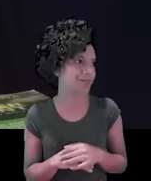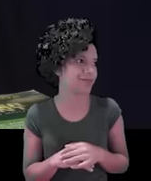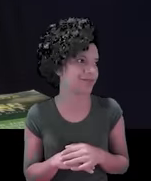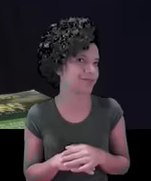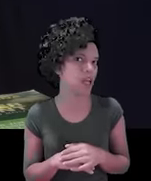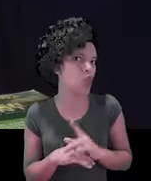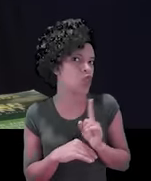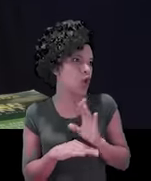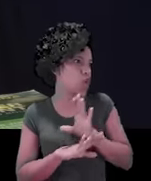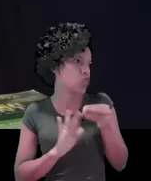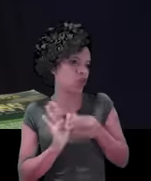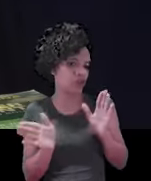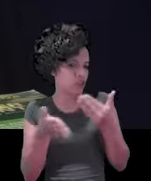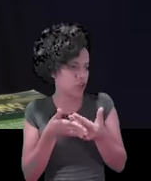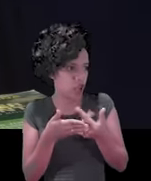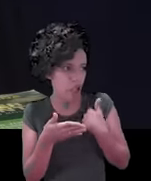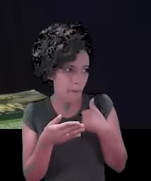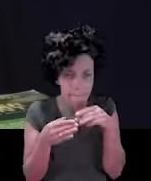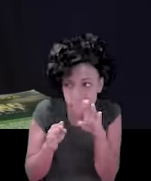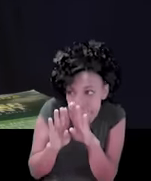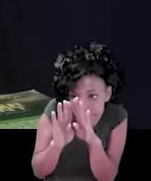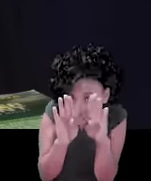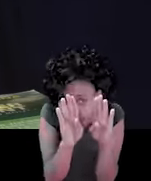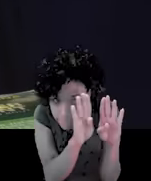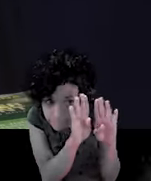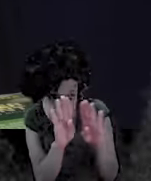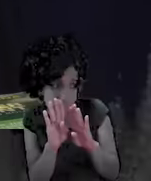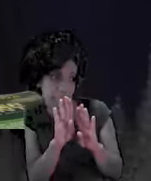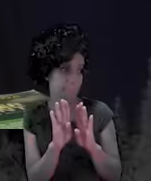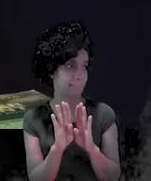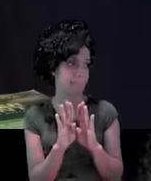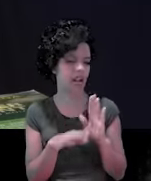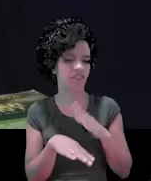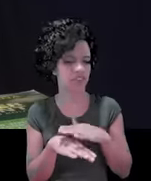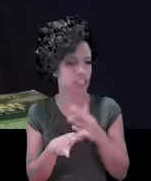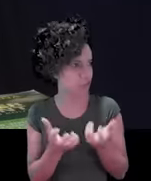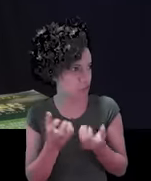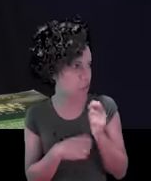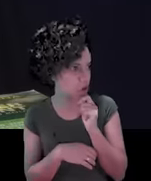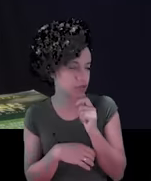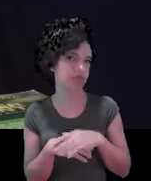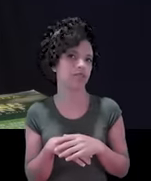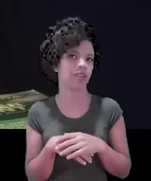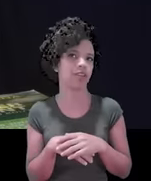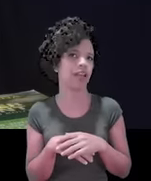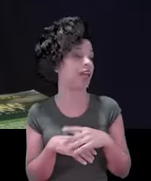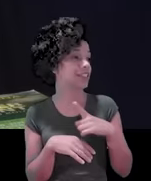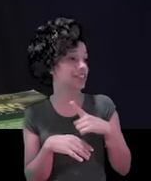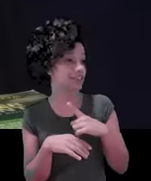não fica completamente fechado eu me escondidos para longe né é eu fazia Fogo Ainda não